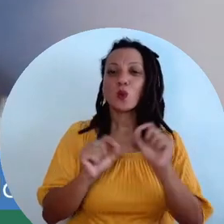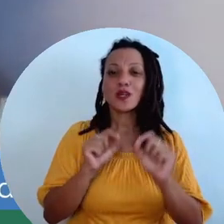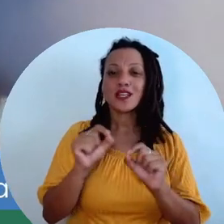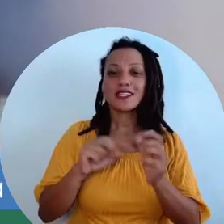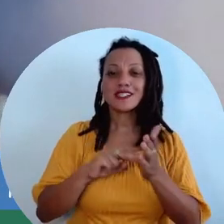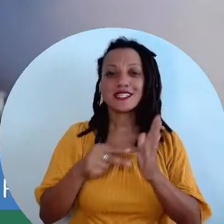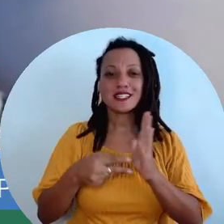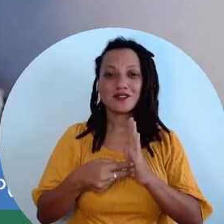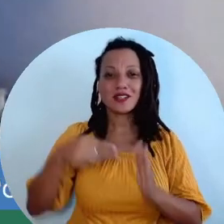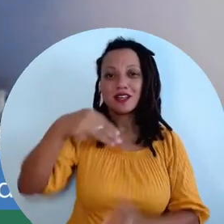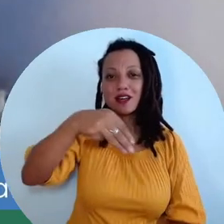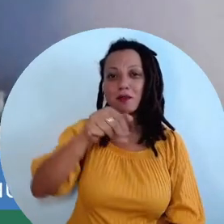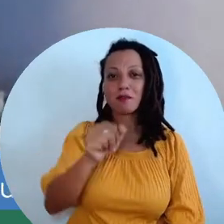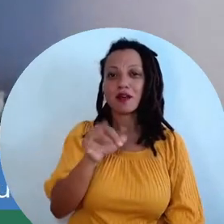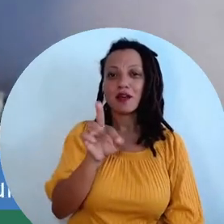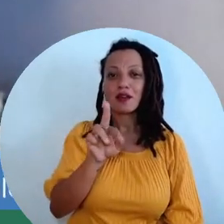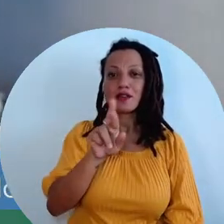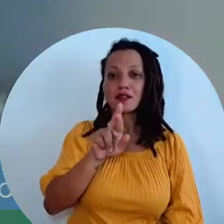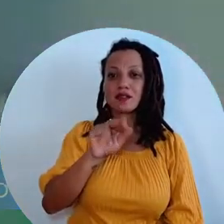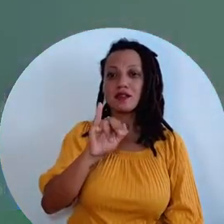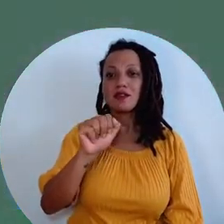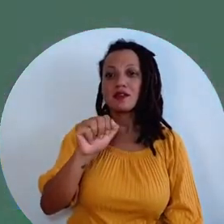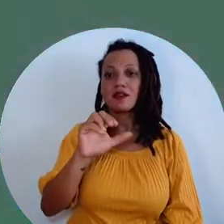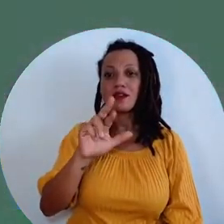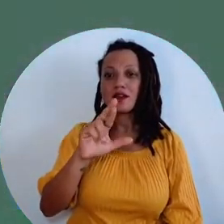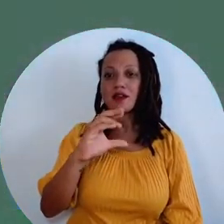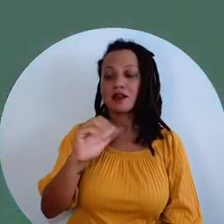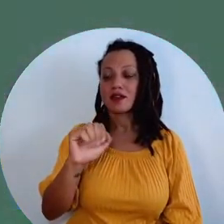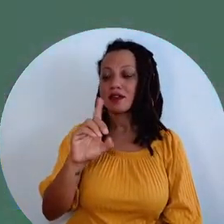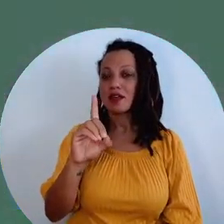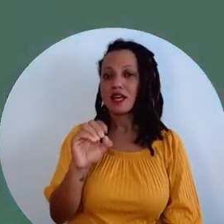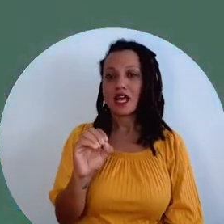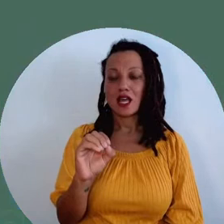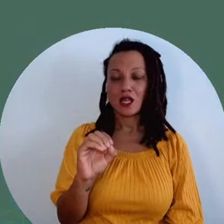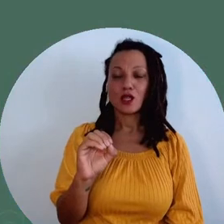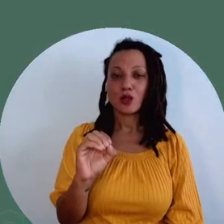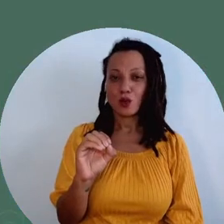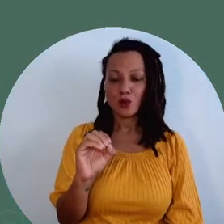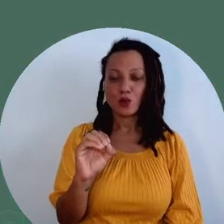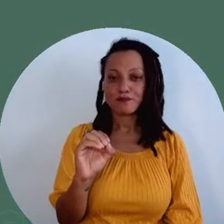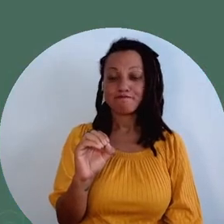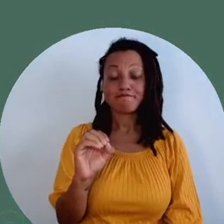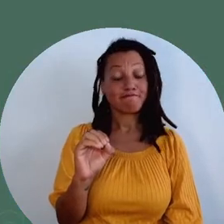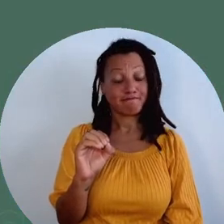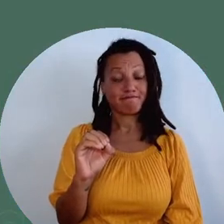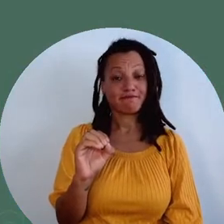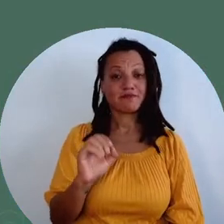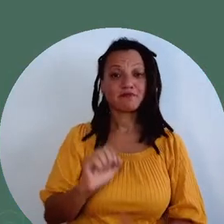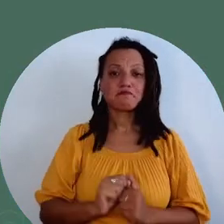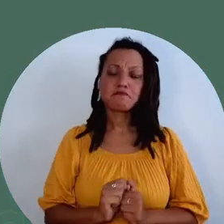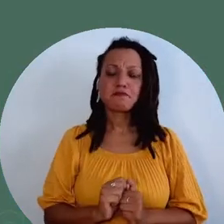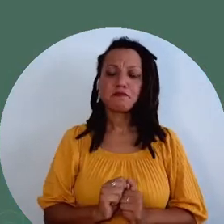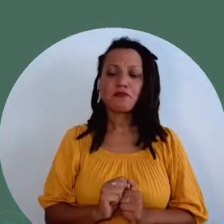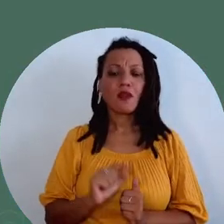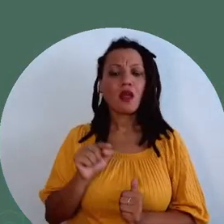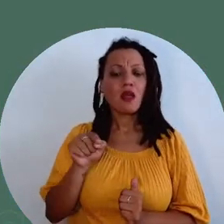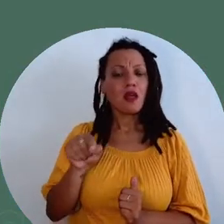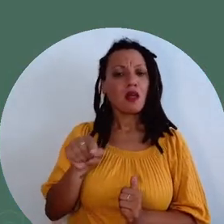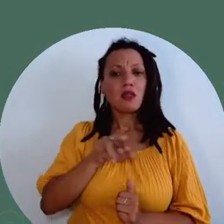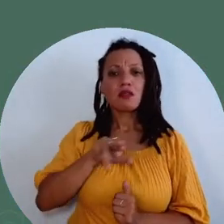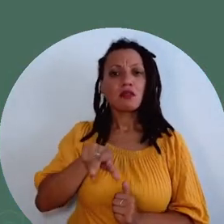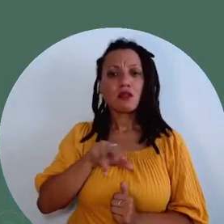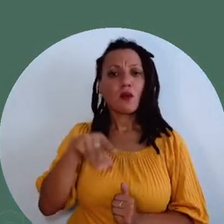o que é o matriarcado. O matriarcado, ele não é uma